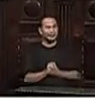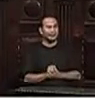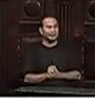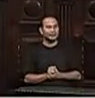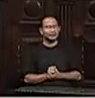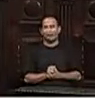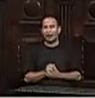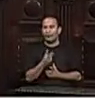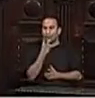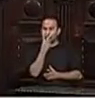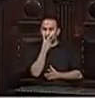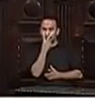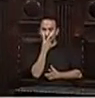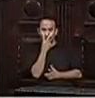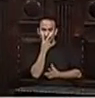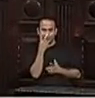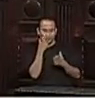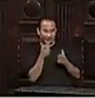Espírito Santo.